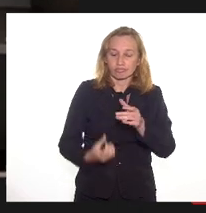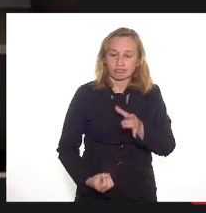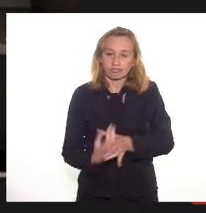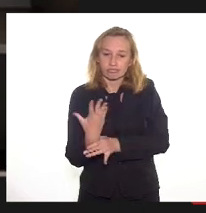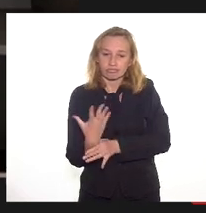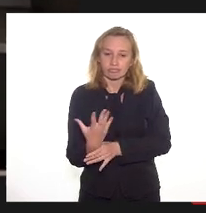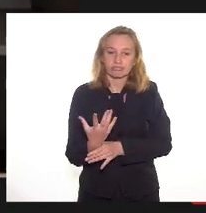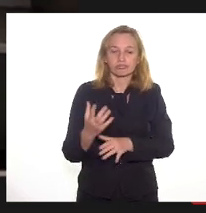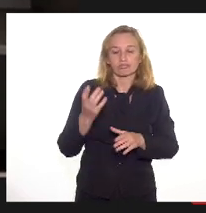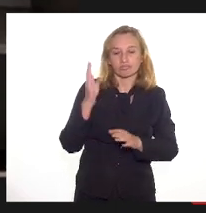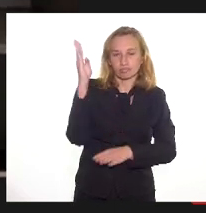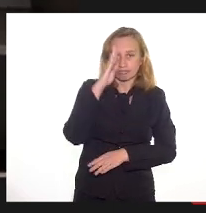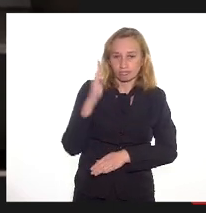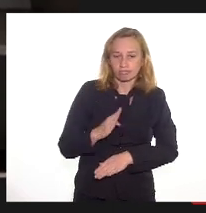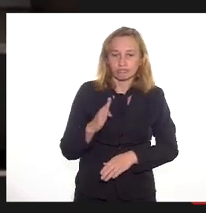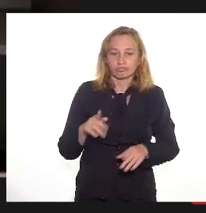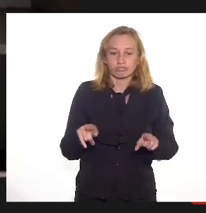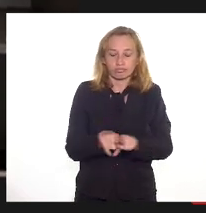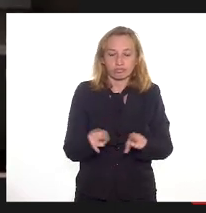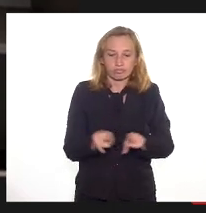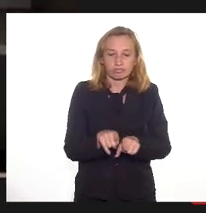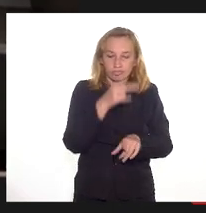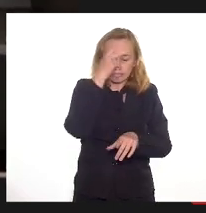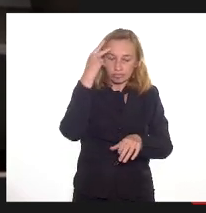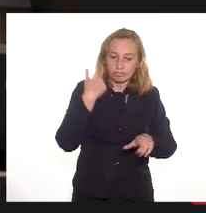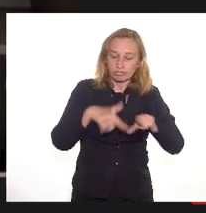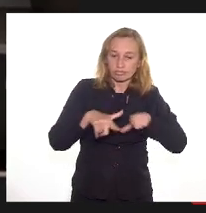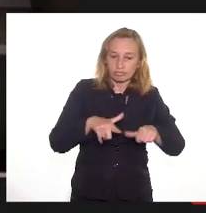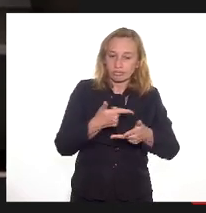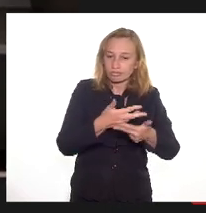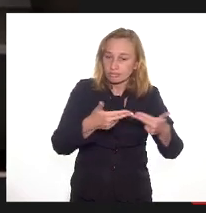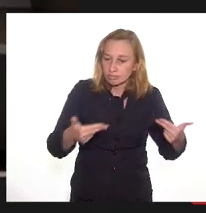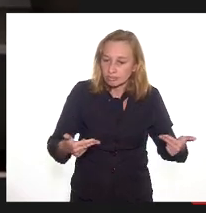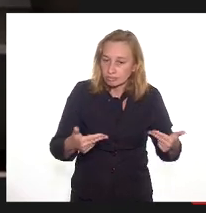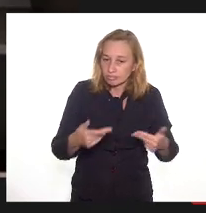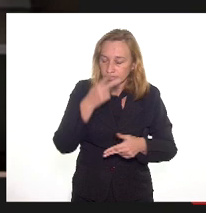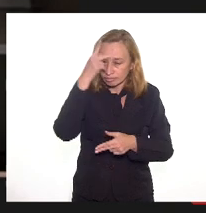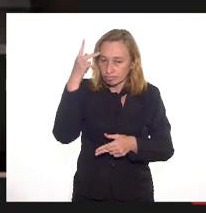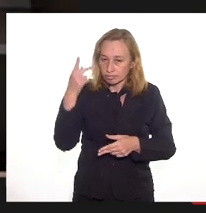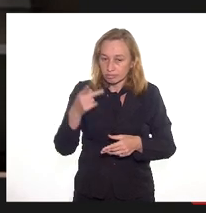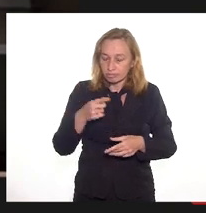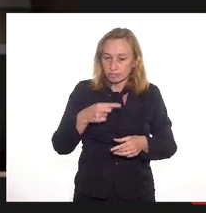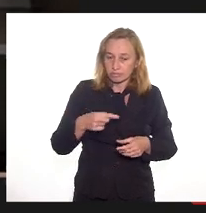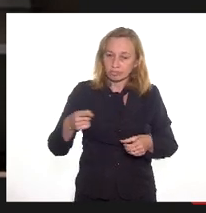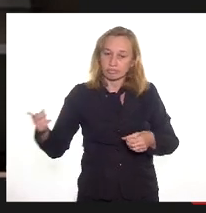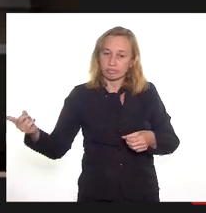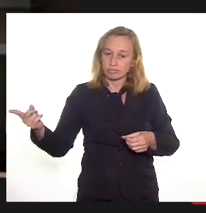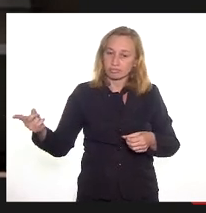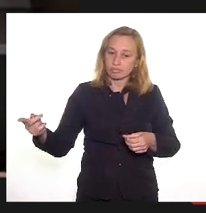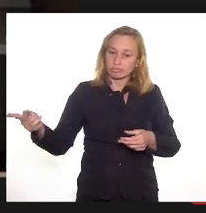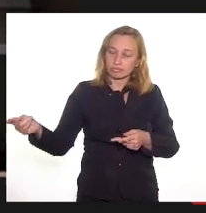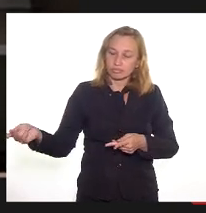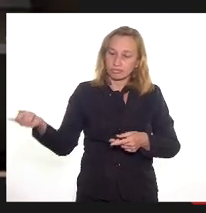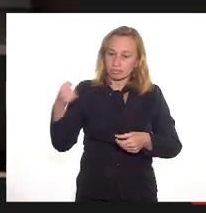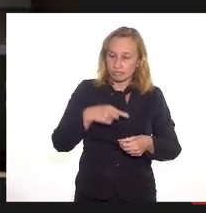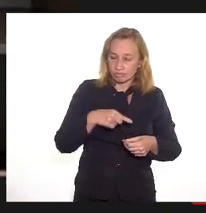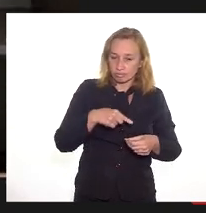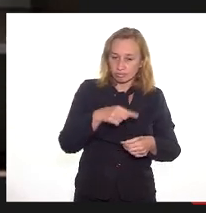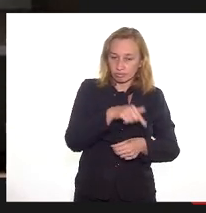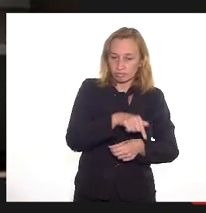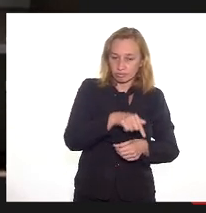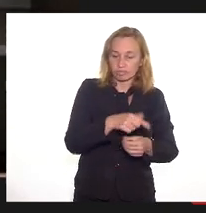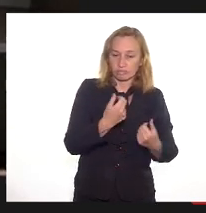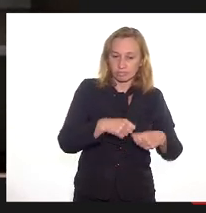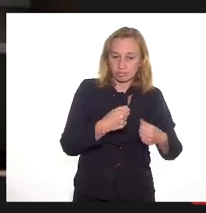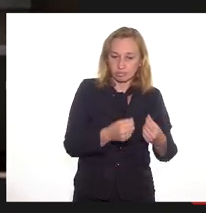Brasil, porque a gente tem a escuta também dos trabalhadores de que muitas que vieram lá de fora tiveram que ser praticamente desfeitas